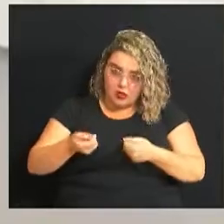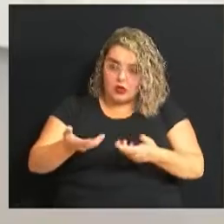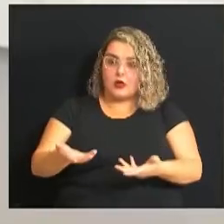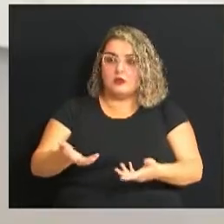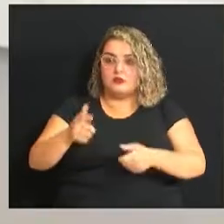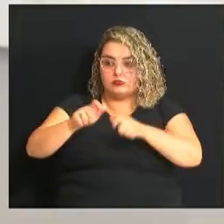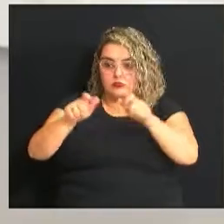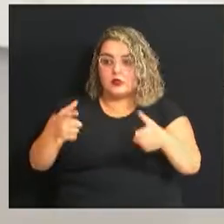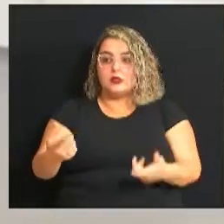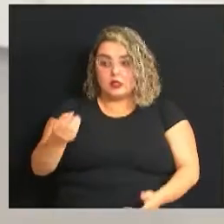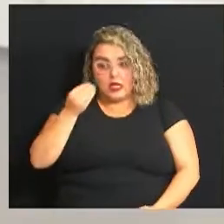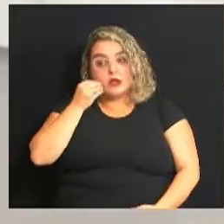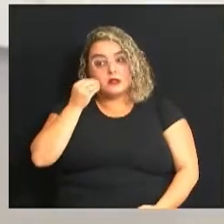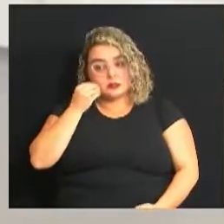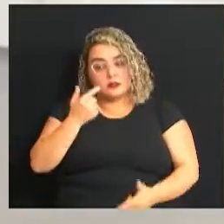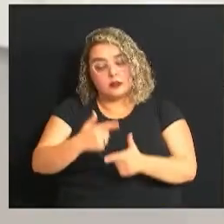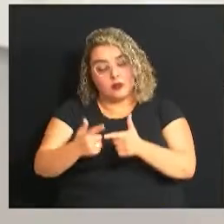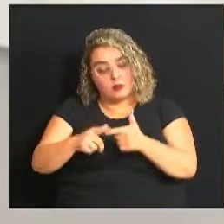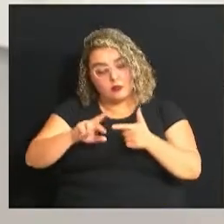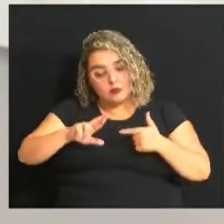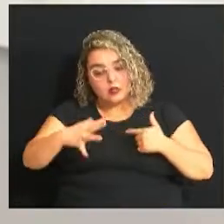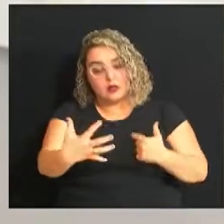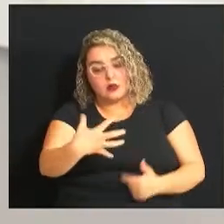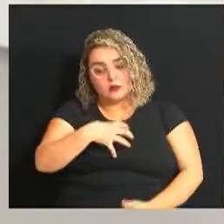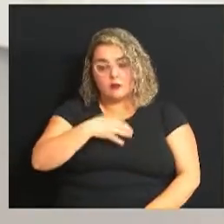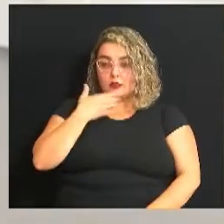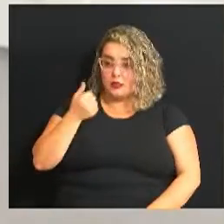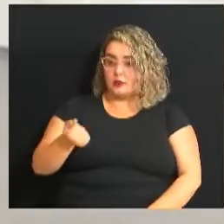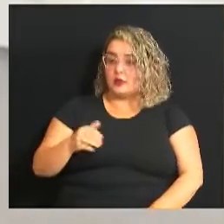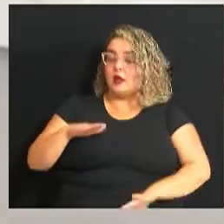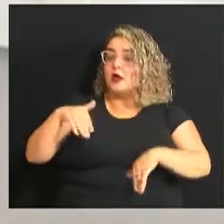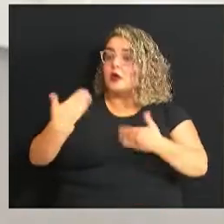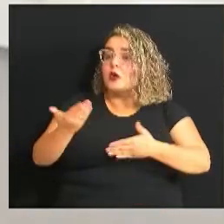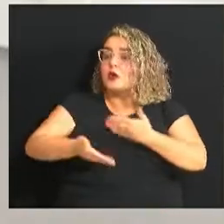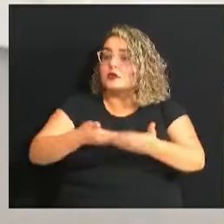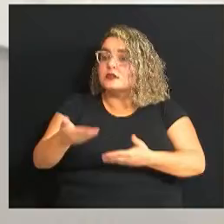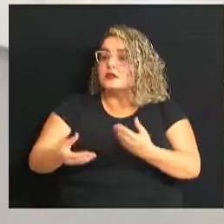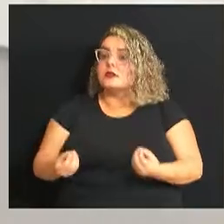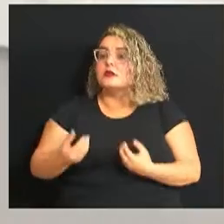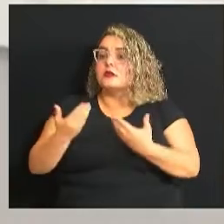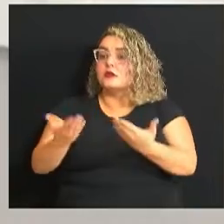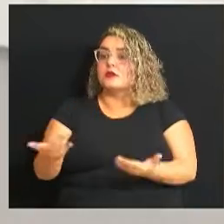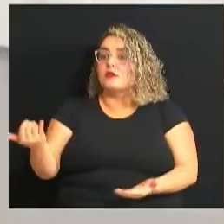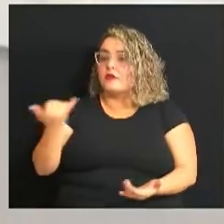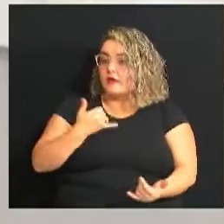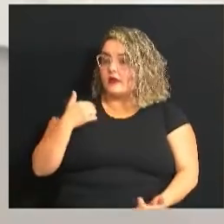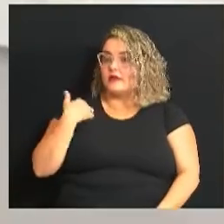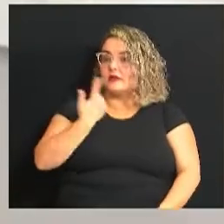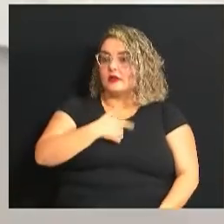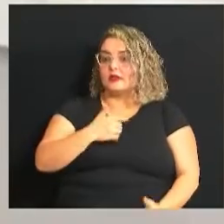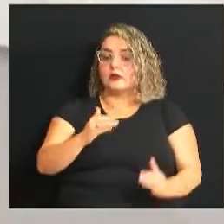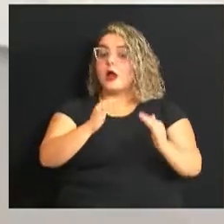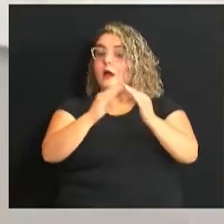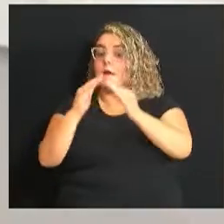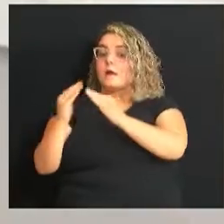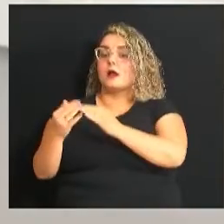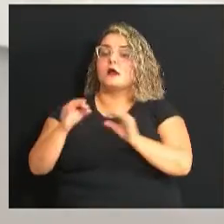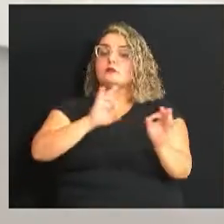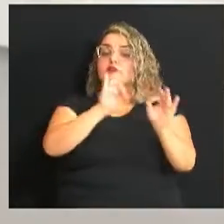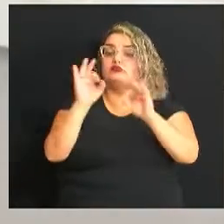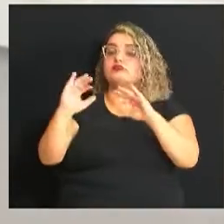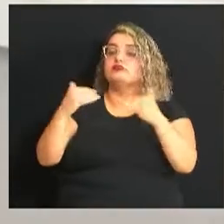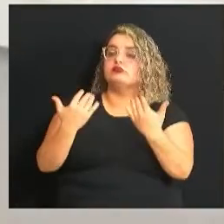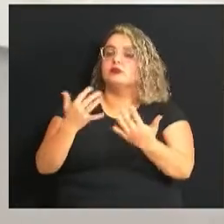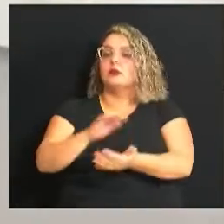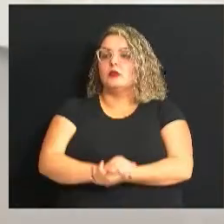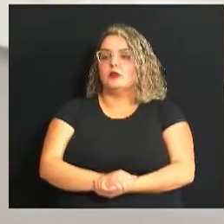a tentarem a solução da melhor maneira. Quais outros serviços que são oferecidos? Conta pra gente, o pessoal que está em casa assistindo, acompanhando. O